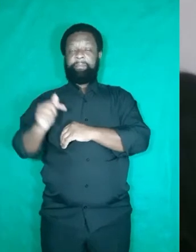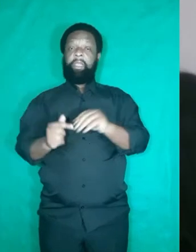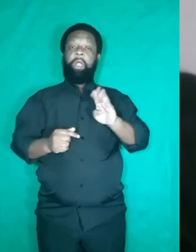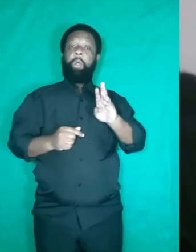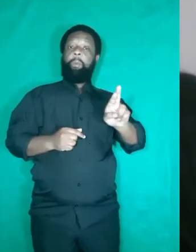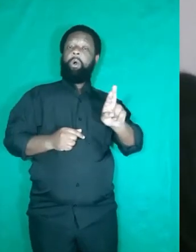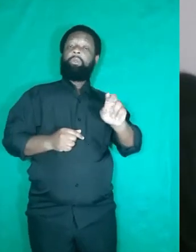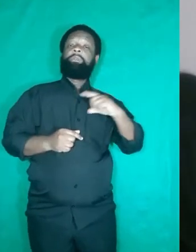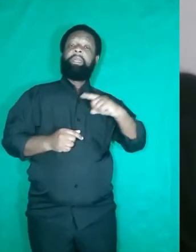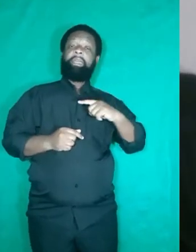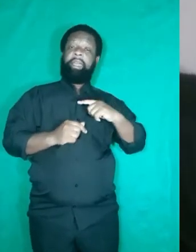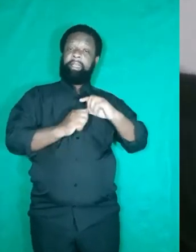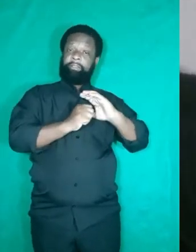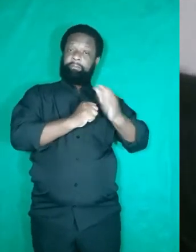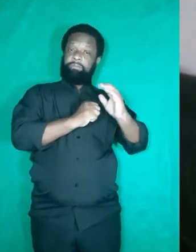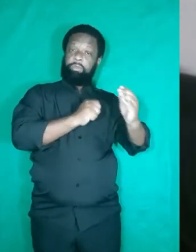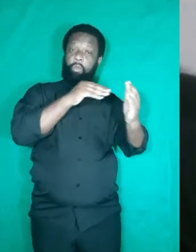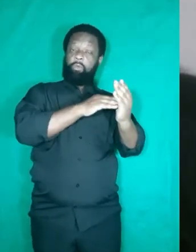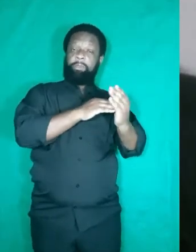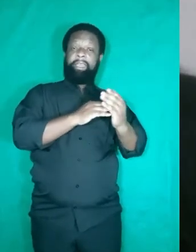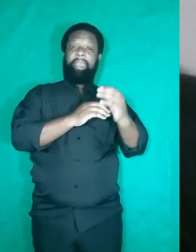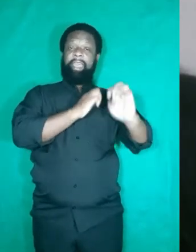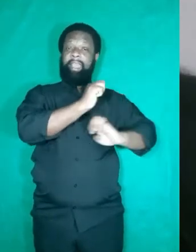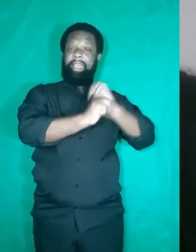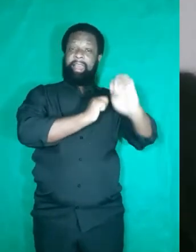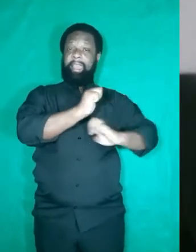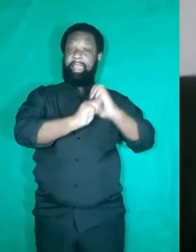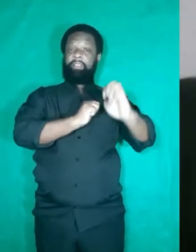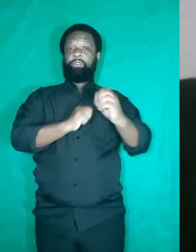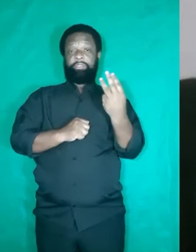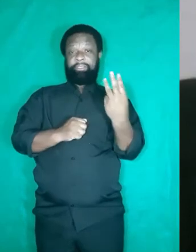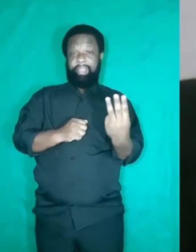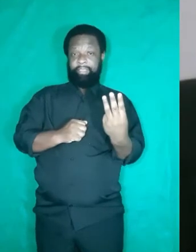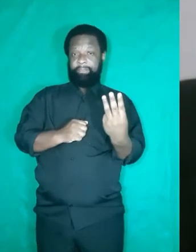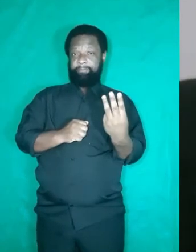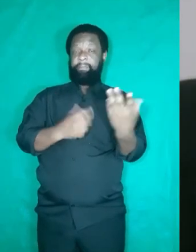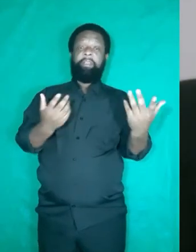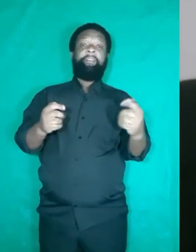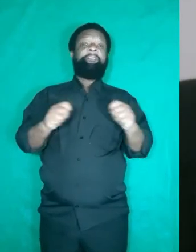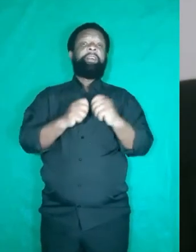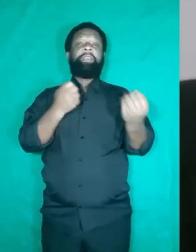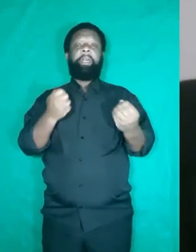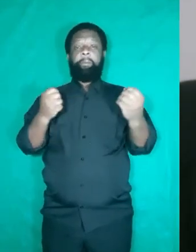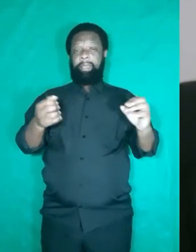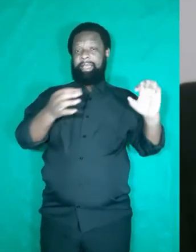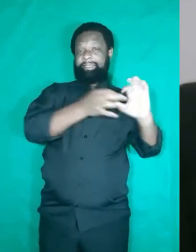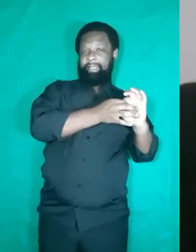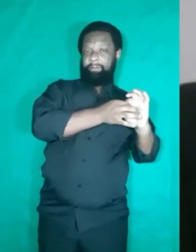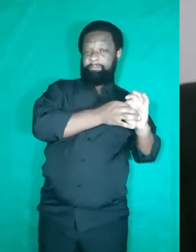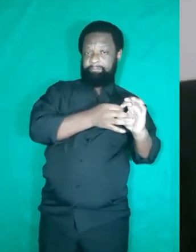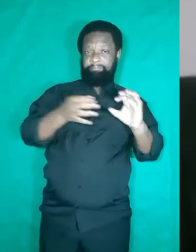E o boro, ele tem 3 elétrons na camada de valência. Então, nós esperamos o seguinte, realizar uma ligação